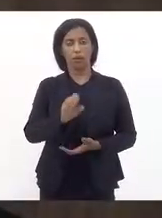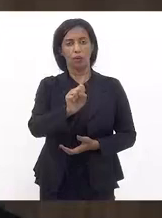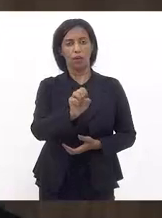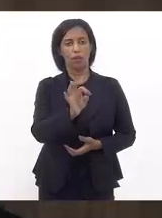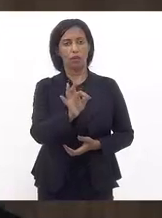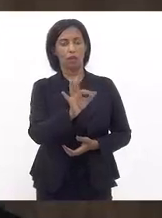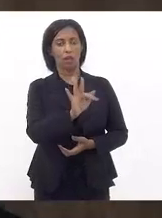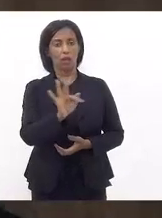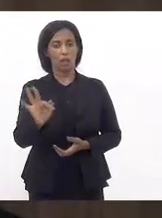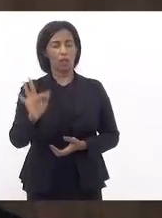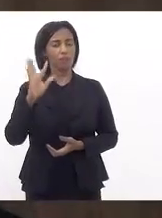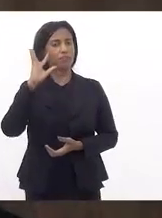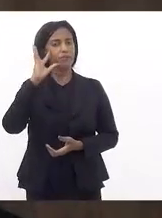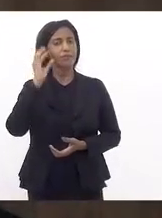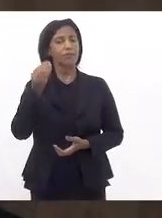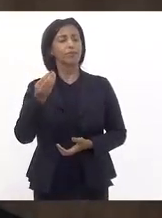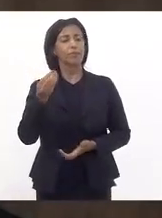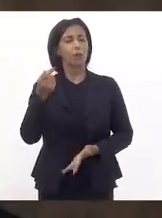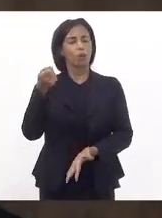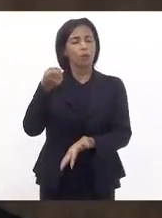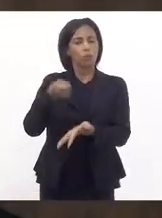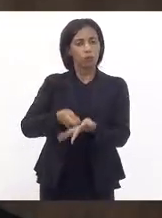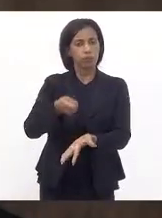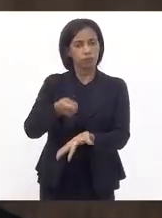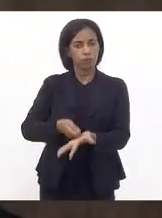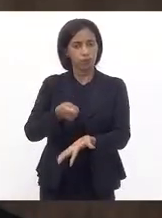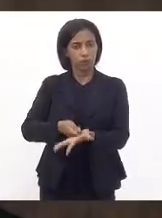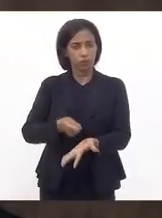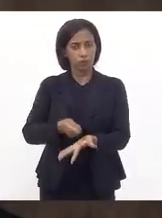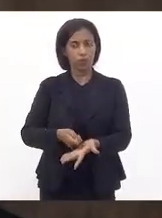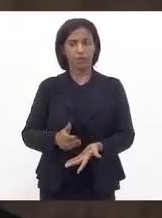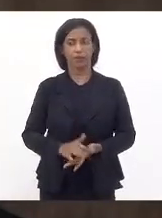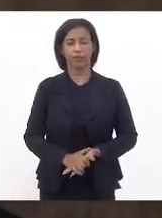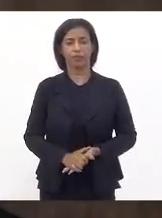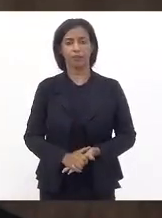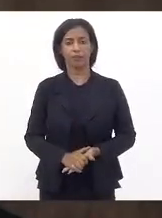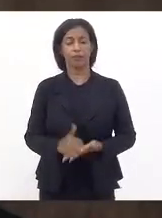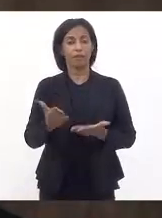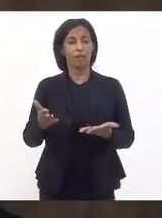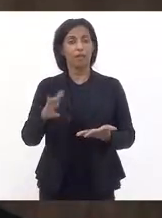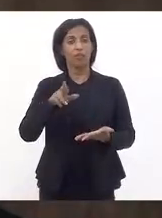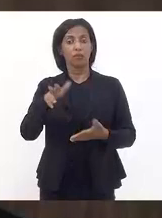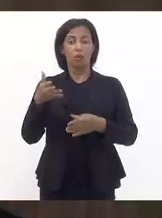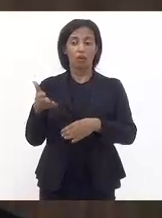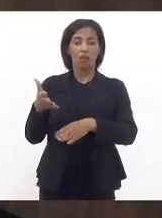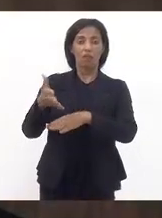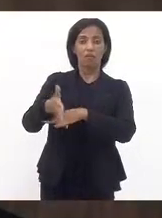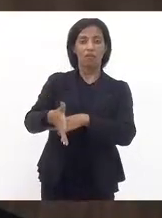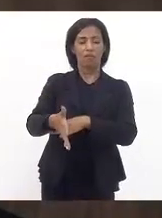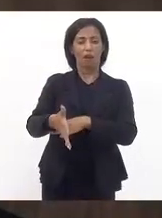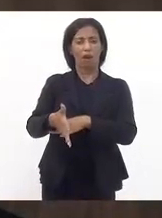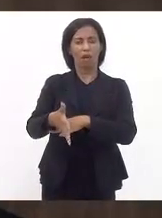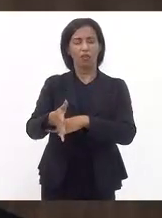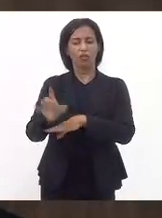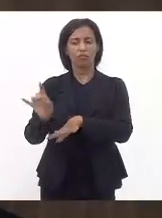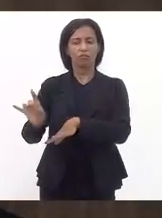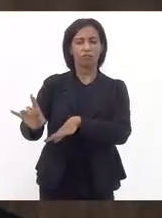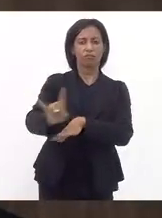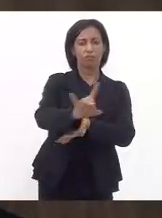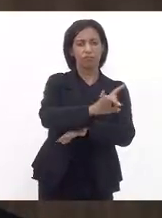STF decidiu por essa outra obrigatoriedade se isso não invadir a individualidade